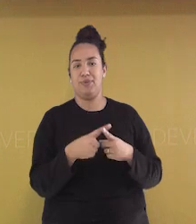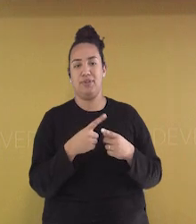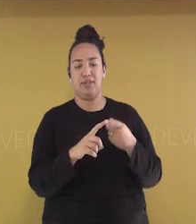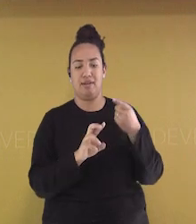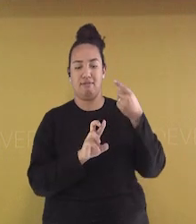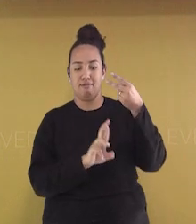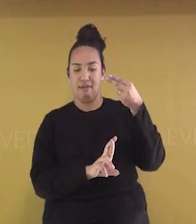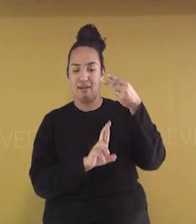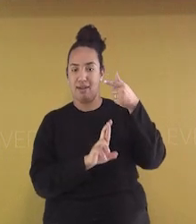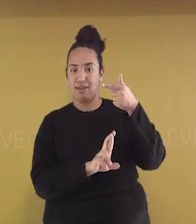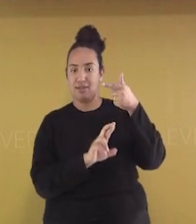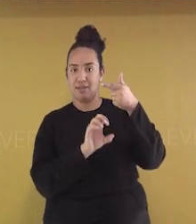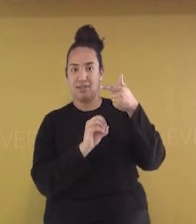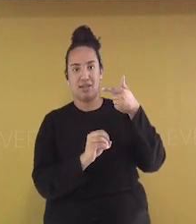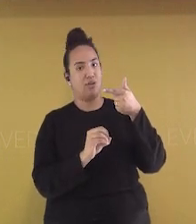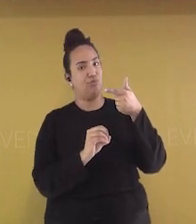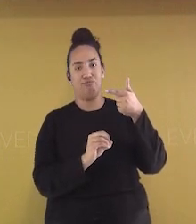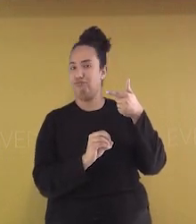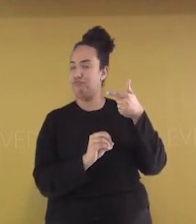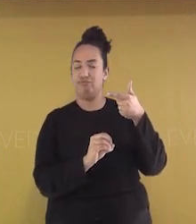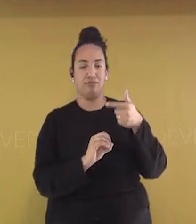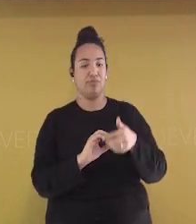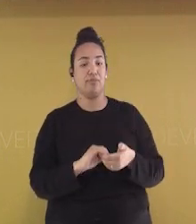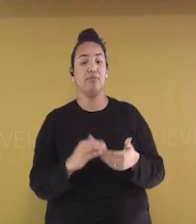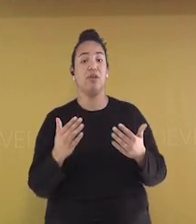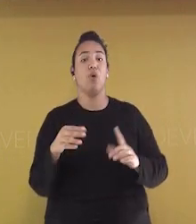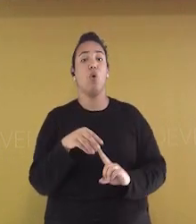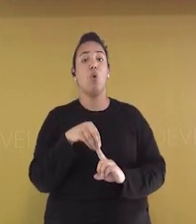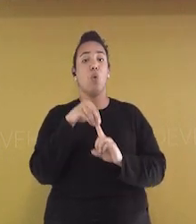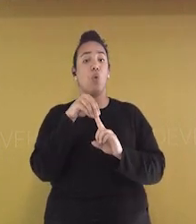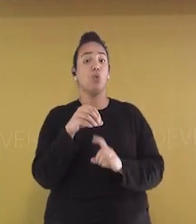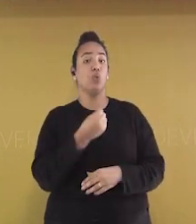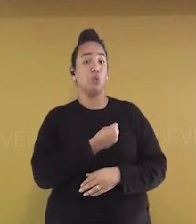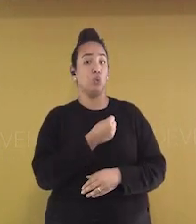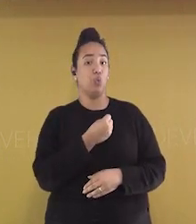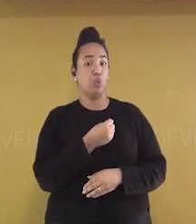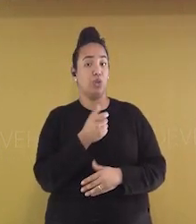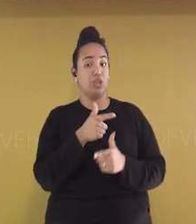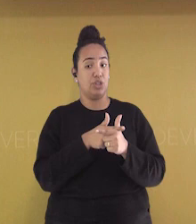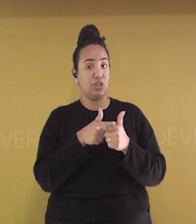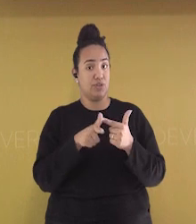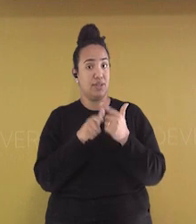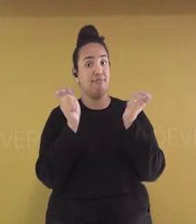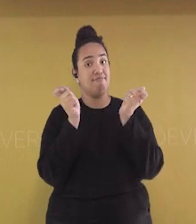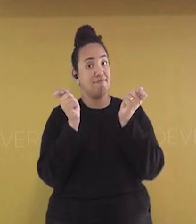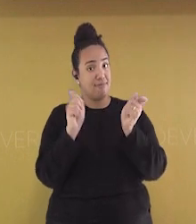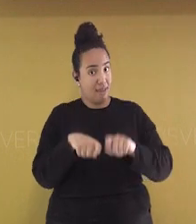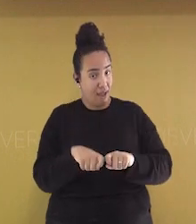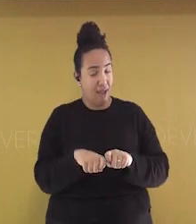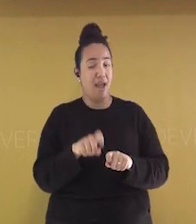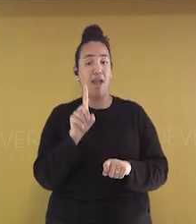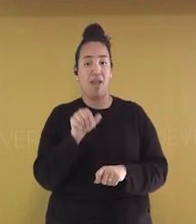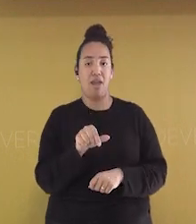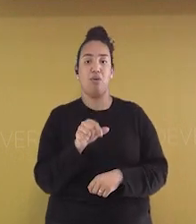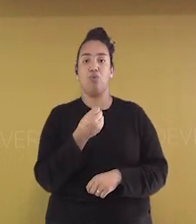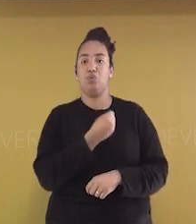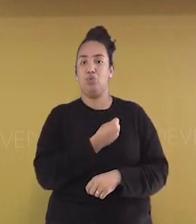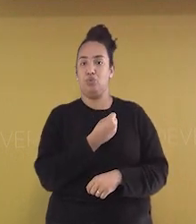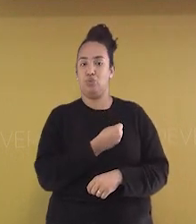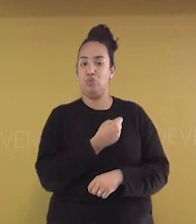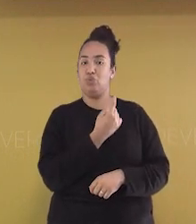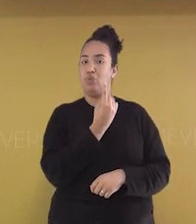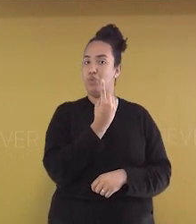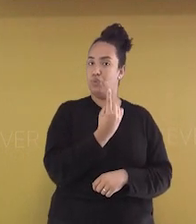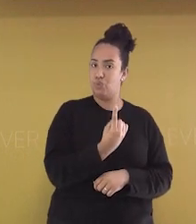de resto zero. Ou seja, os únicos números que conseguimos fazer o 5 dividido por ele e ter